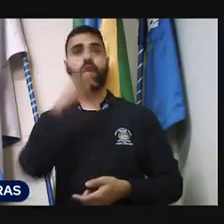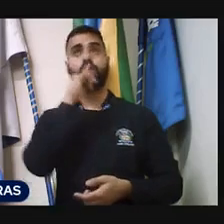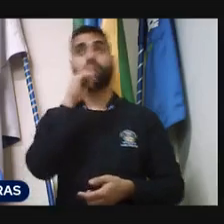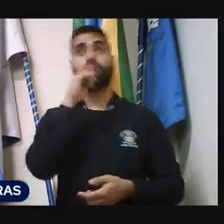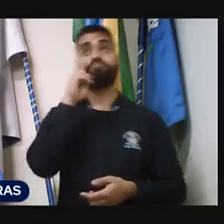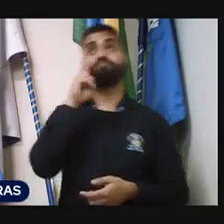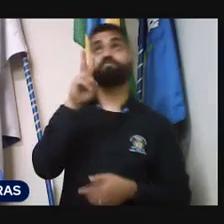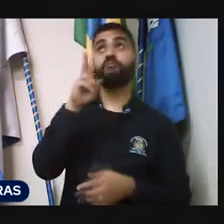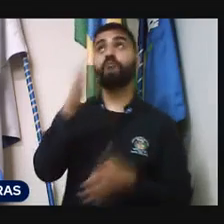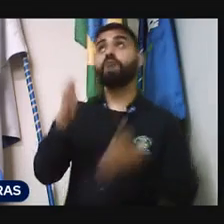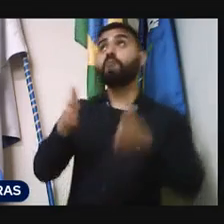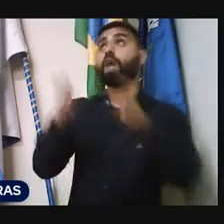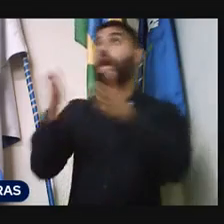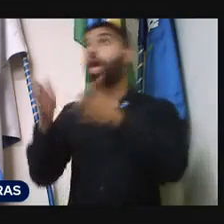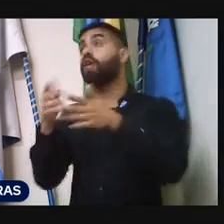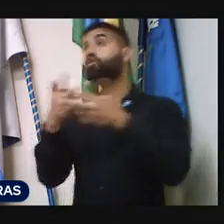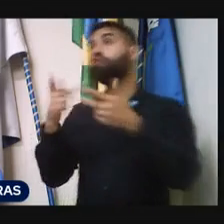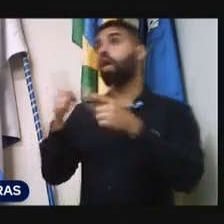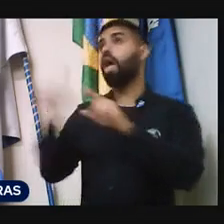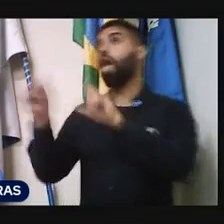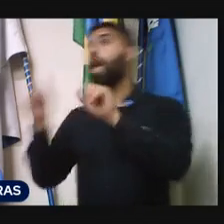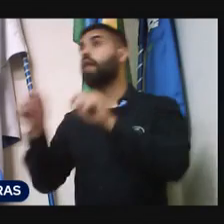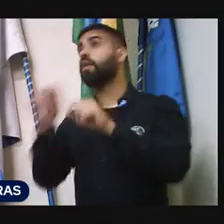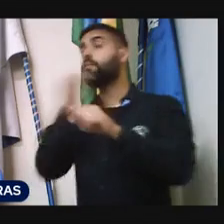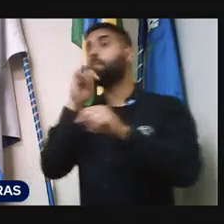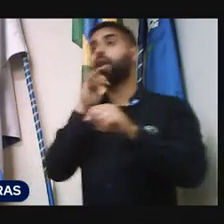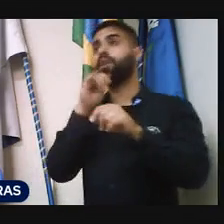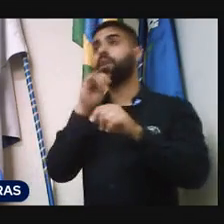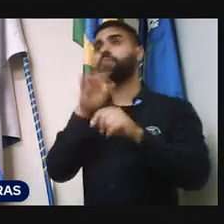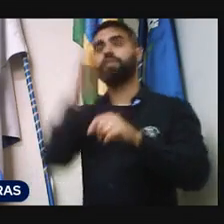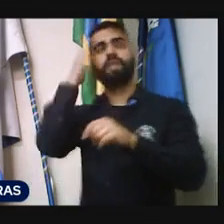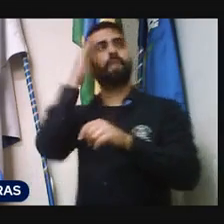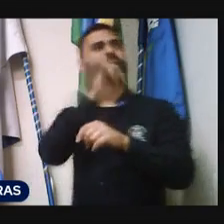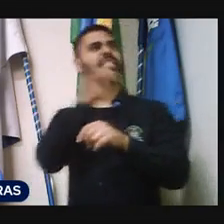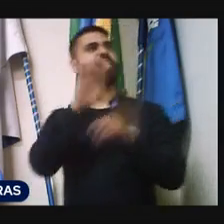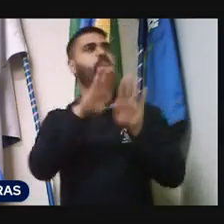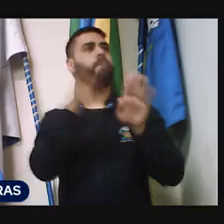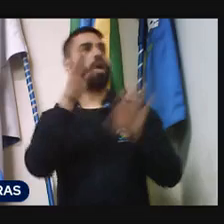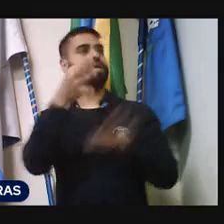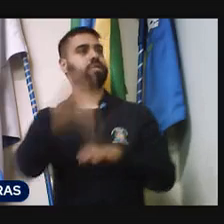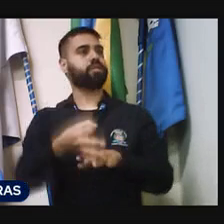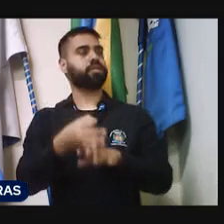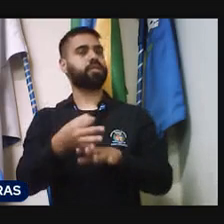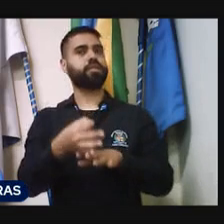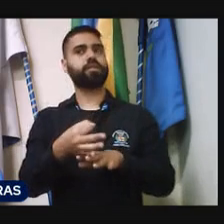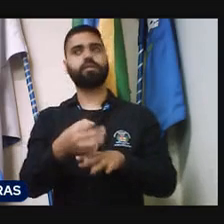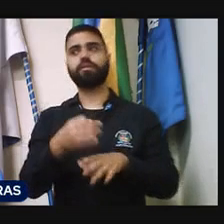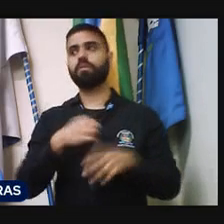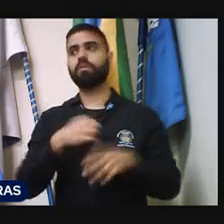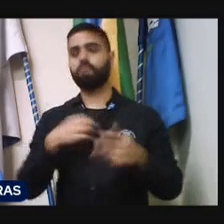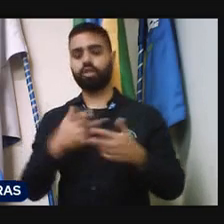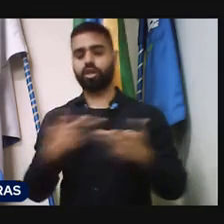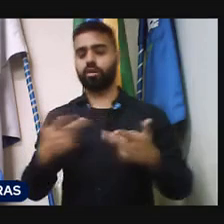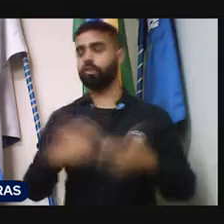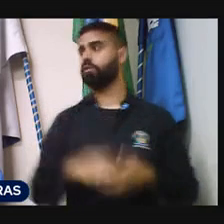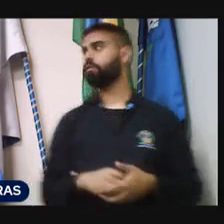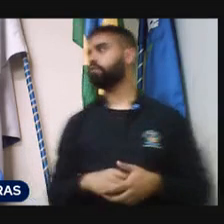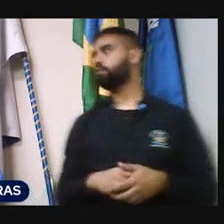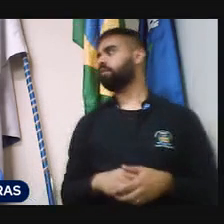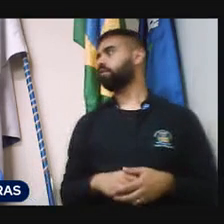estrutura da saída das dimensões de porta enfim bom então